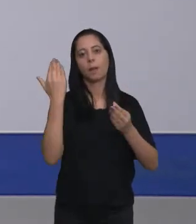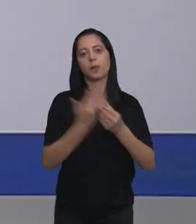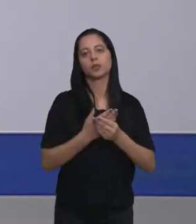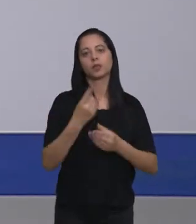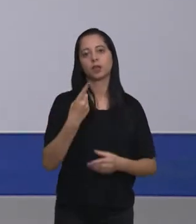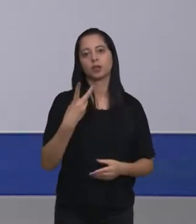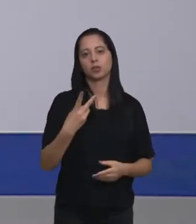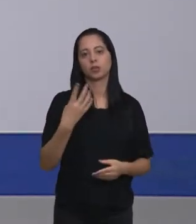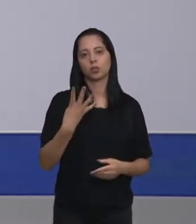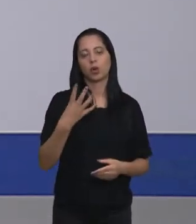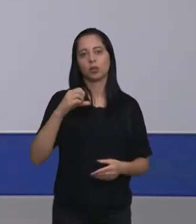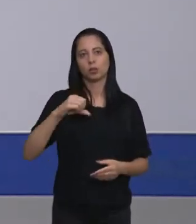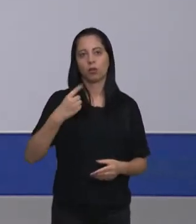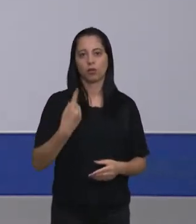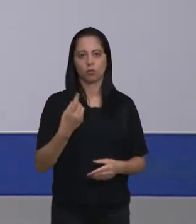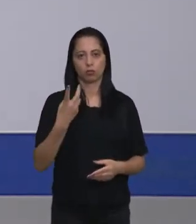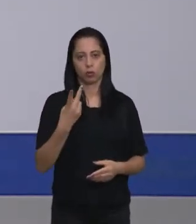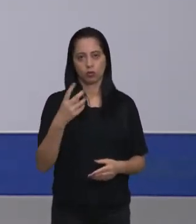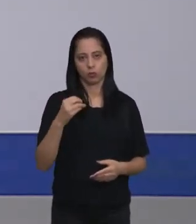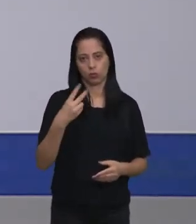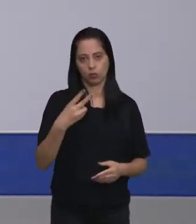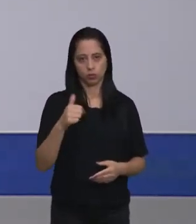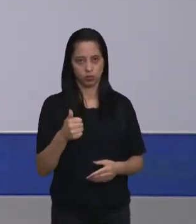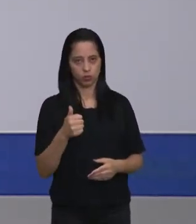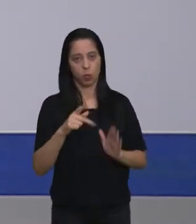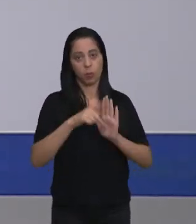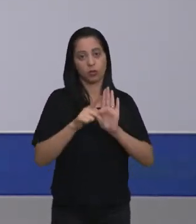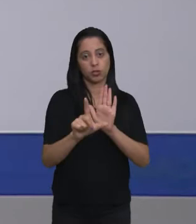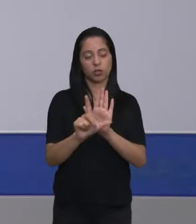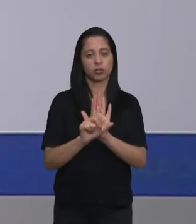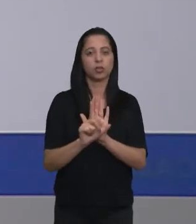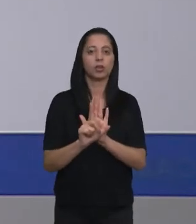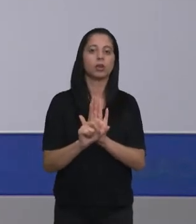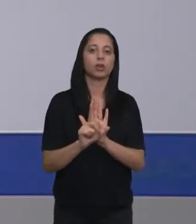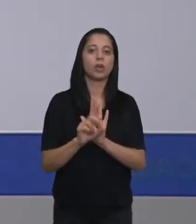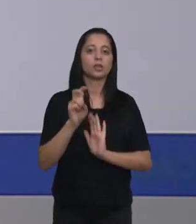número 12491/2021, projeto de lei